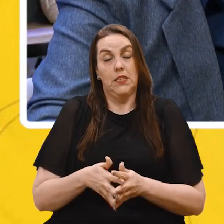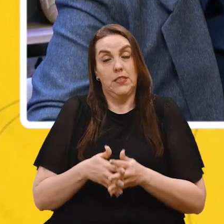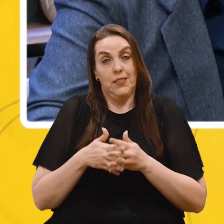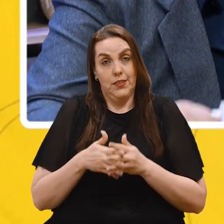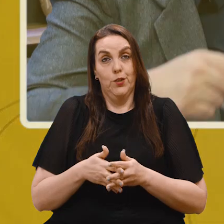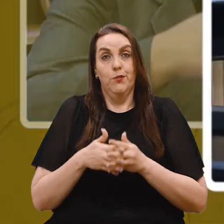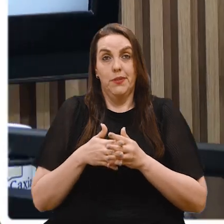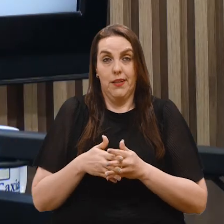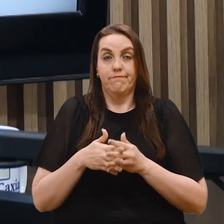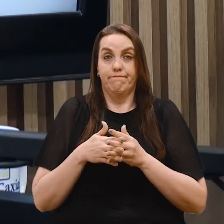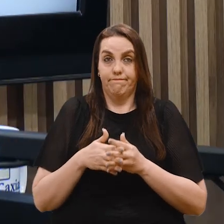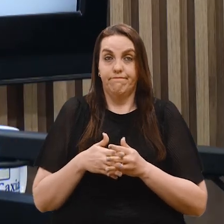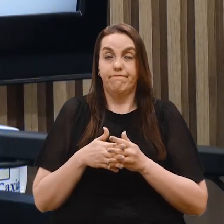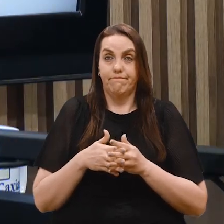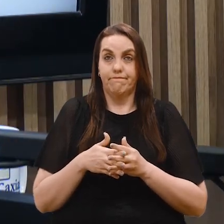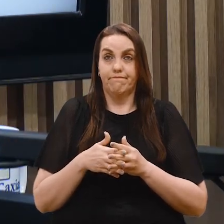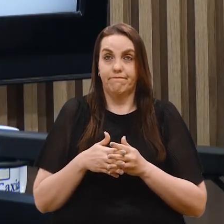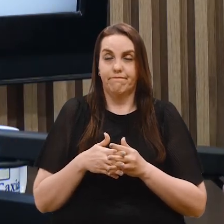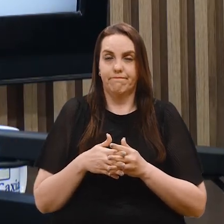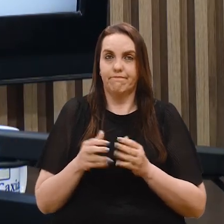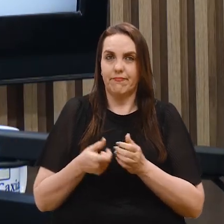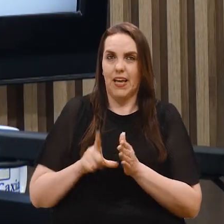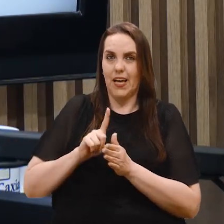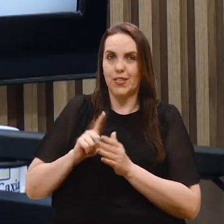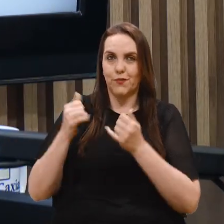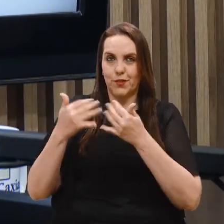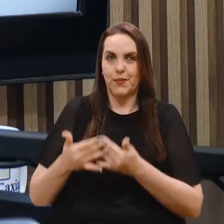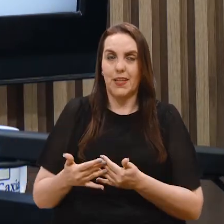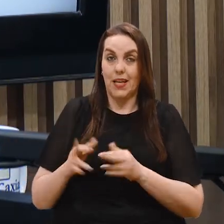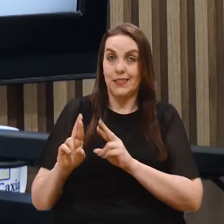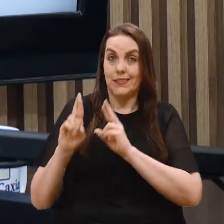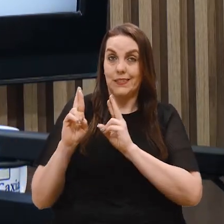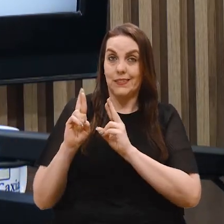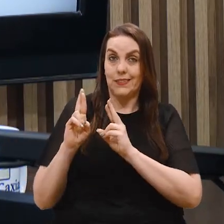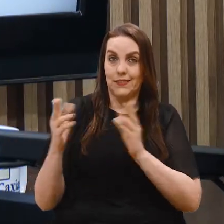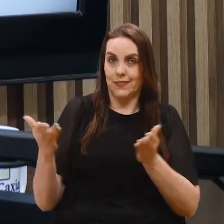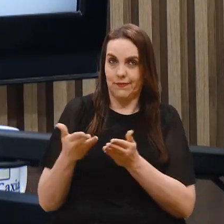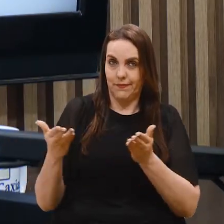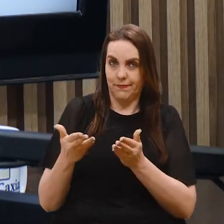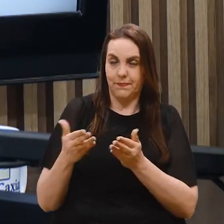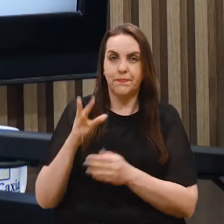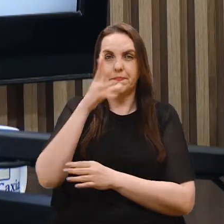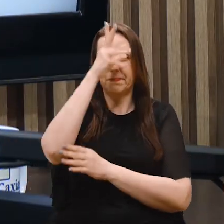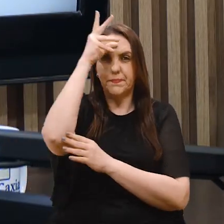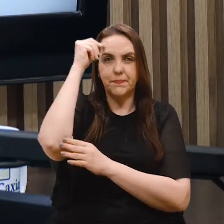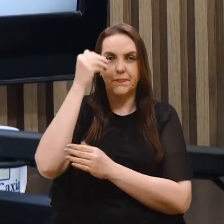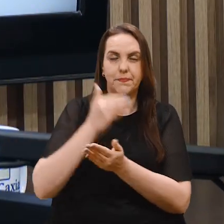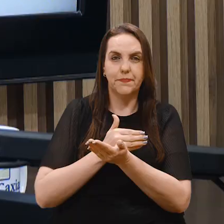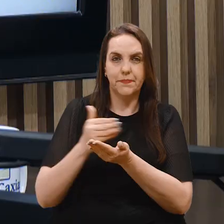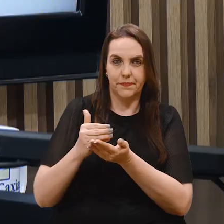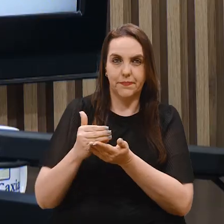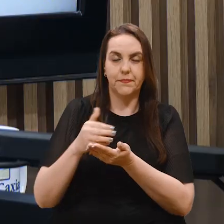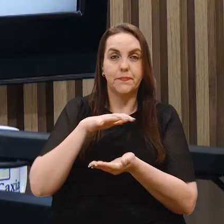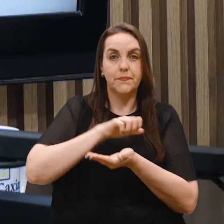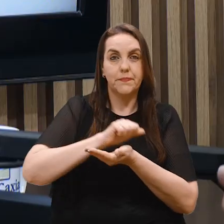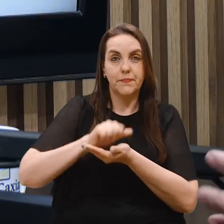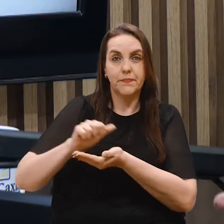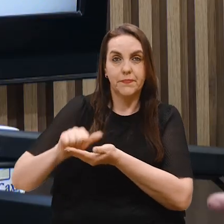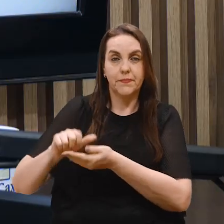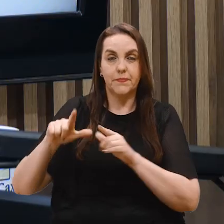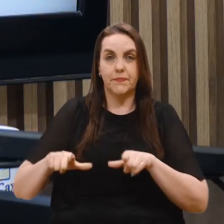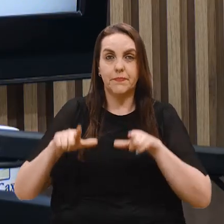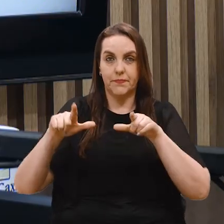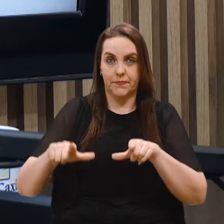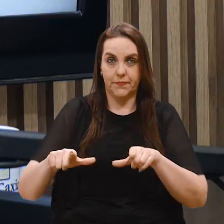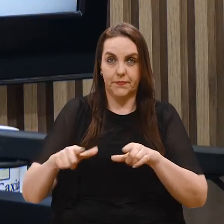porque antes eu vou falar que a gente tem a esperança agora que a prefeitura ela começou com a regularização fundiária, né? Então